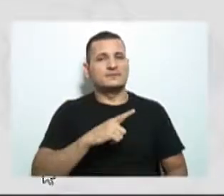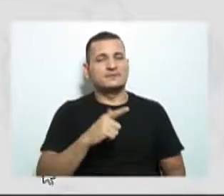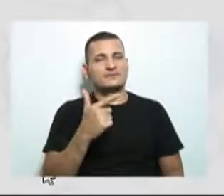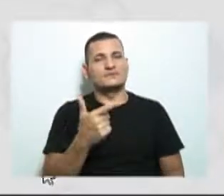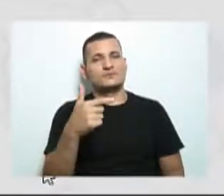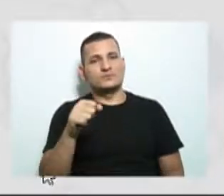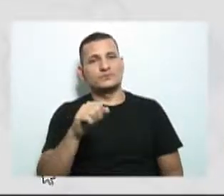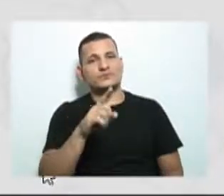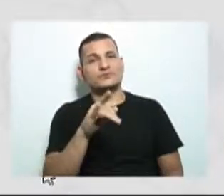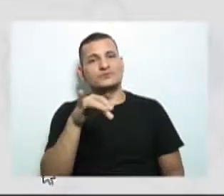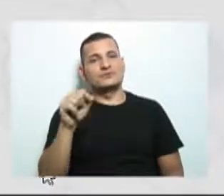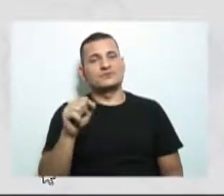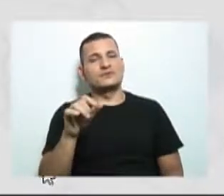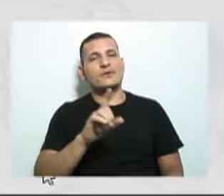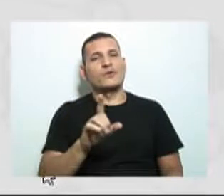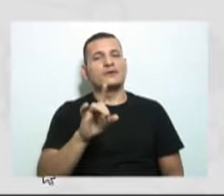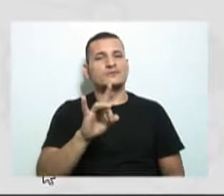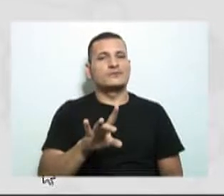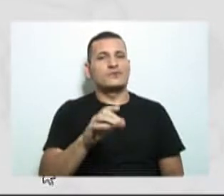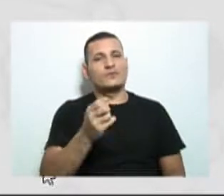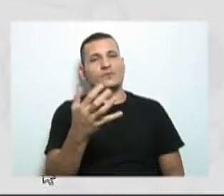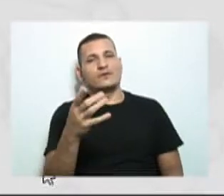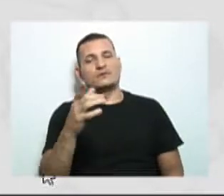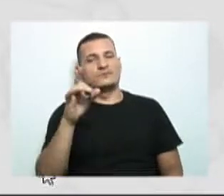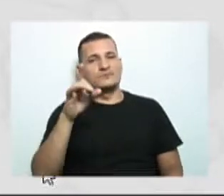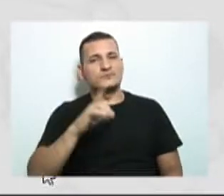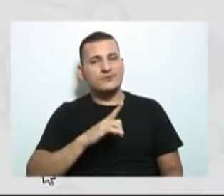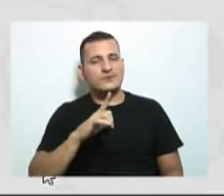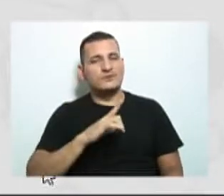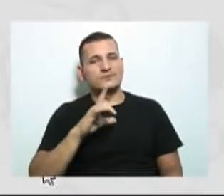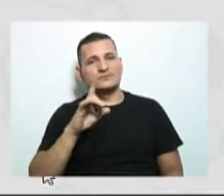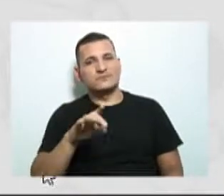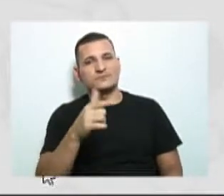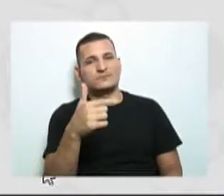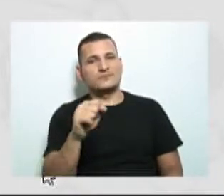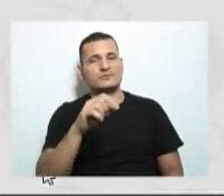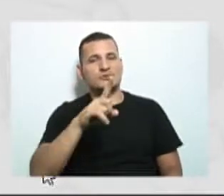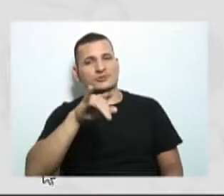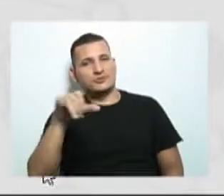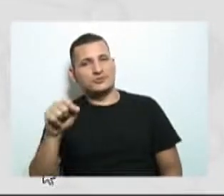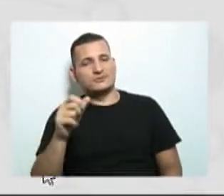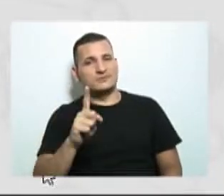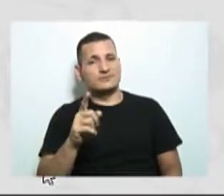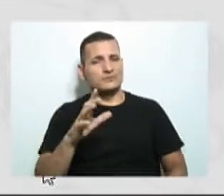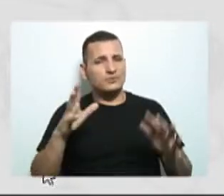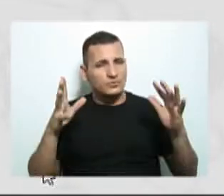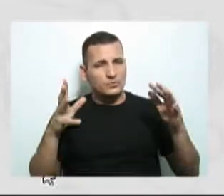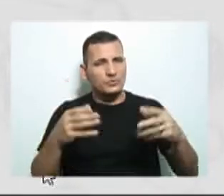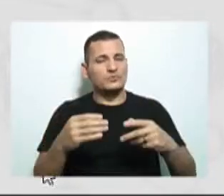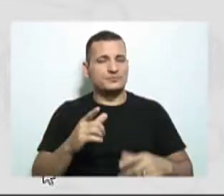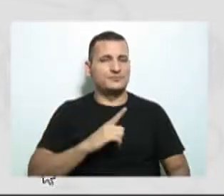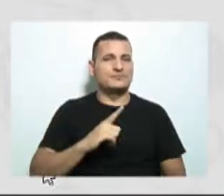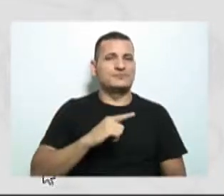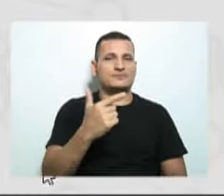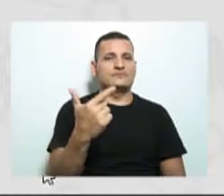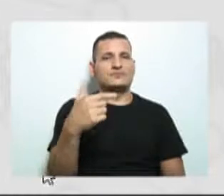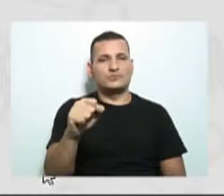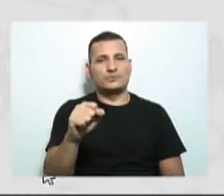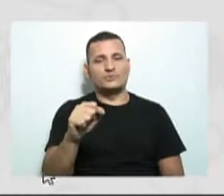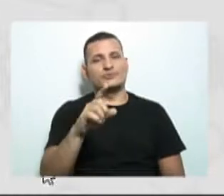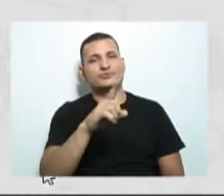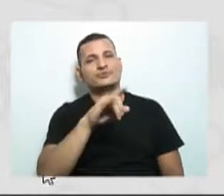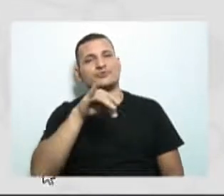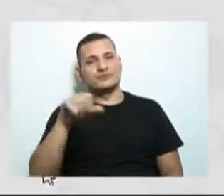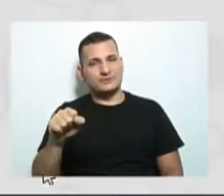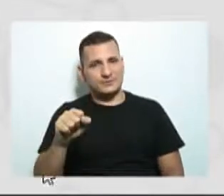quantos só tem 28 dias, tá certo? Ou 29 dias, não. todos têm 28 dias,